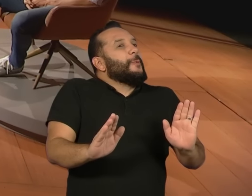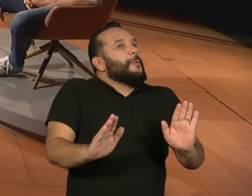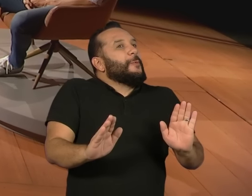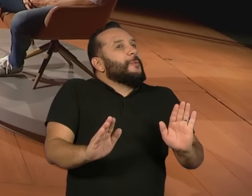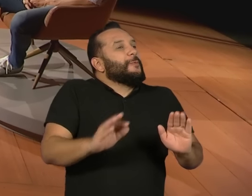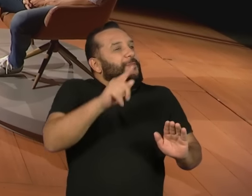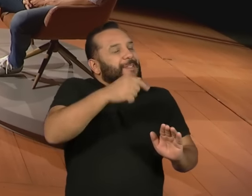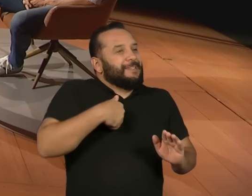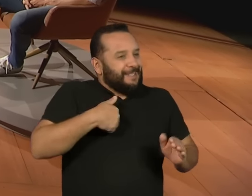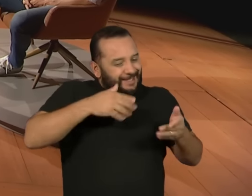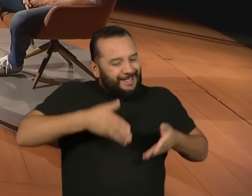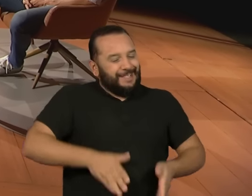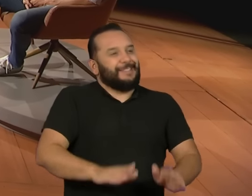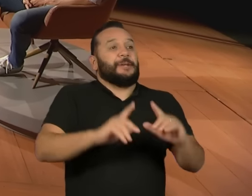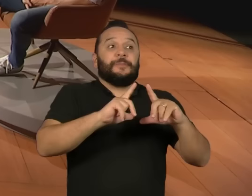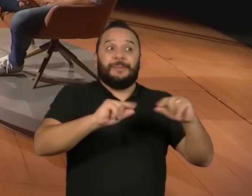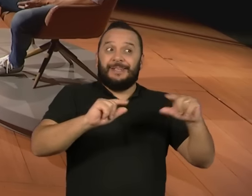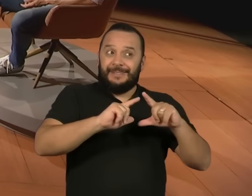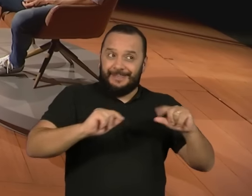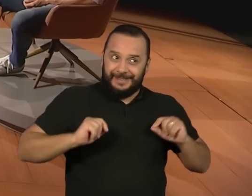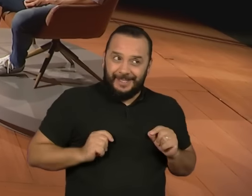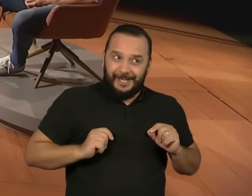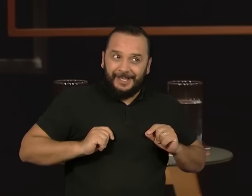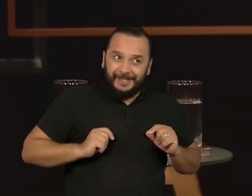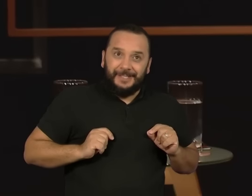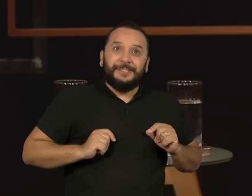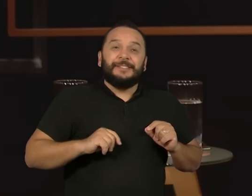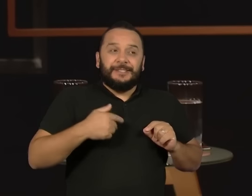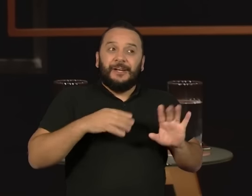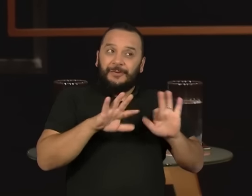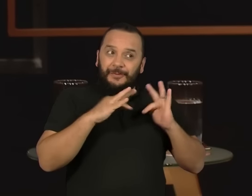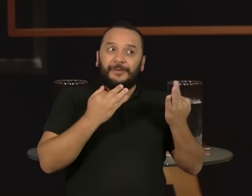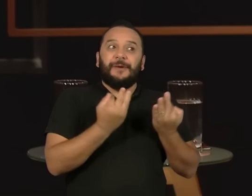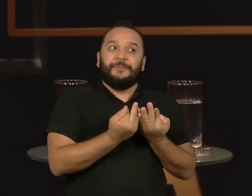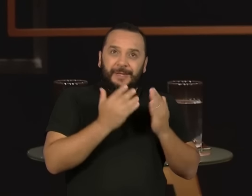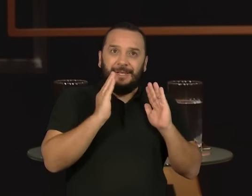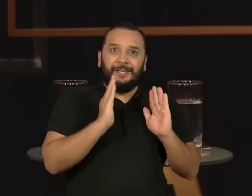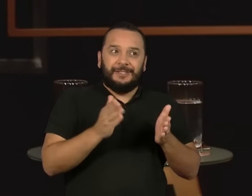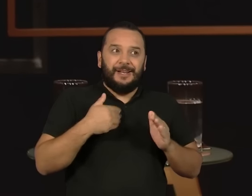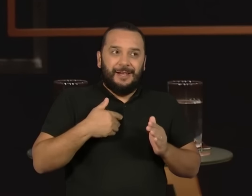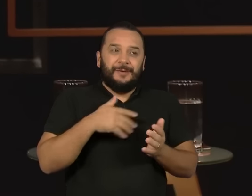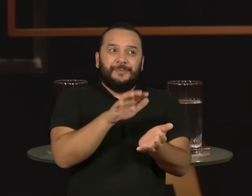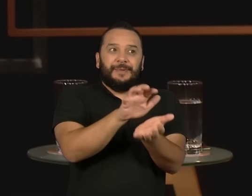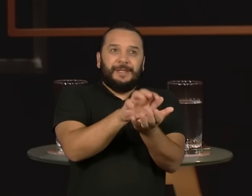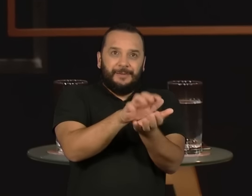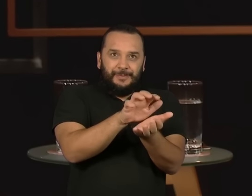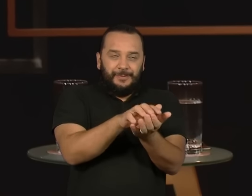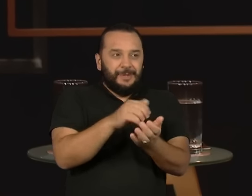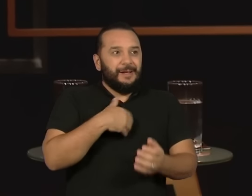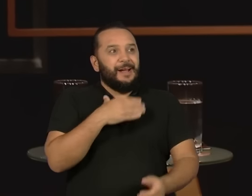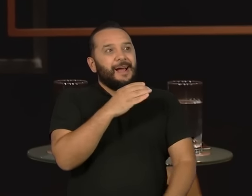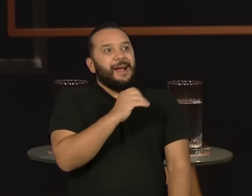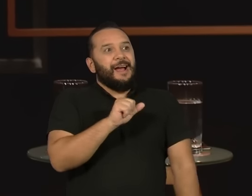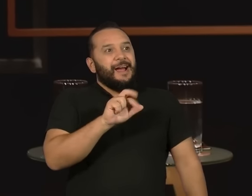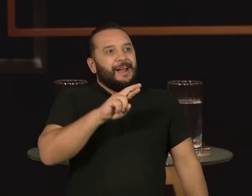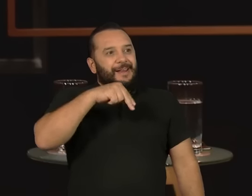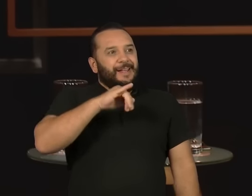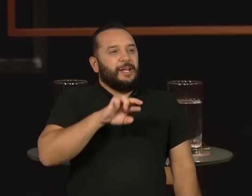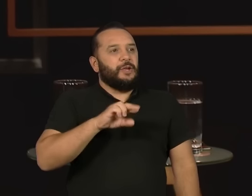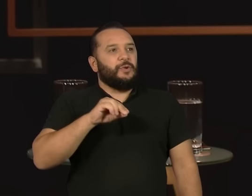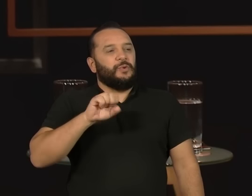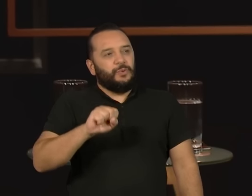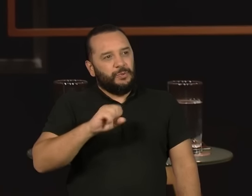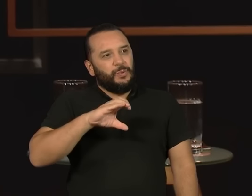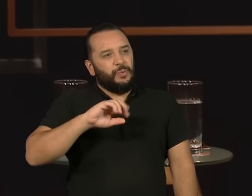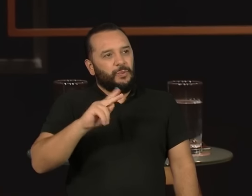em Brasília, vou fazer um resuminho aqui. Você Vai. nasceu em Brasília, filho de uma família aristocrática de Pernambuco, os Carneiro da Cunha. Seu pai era